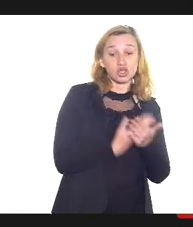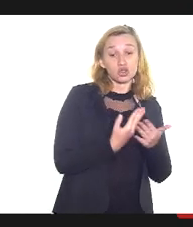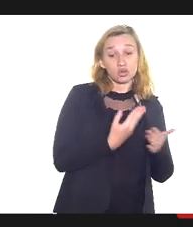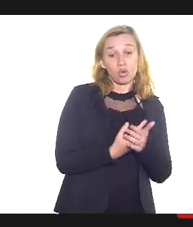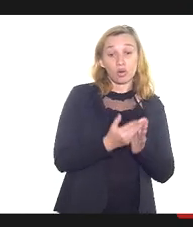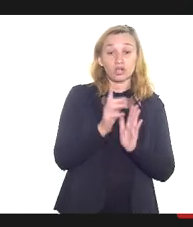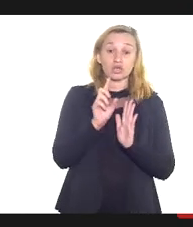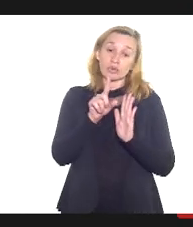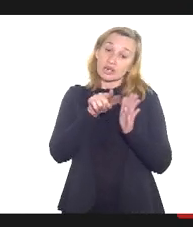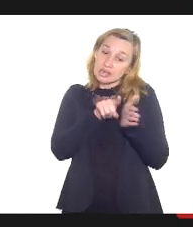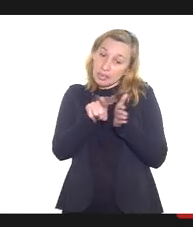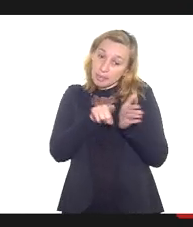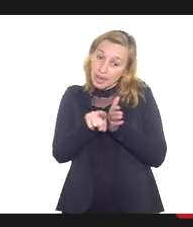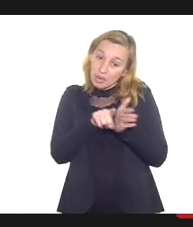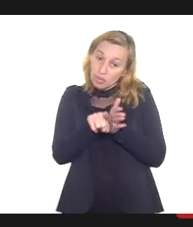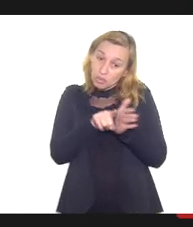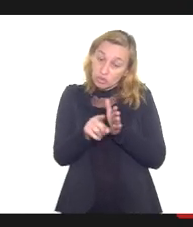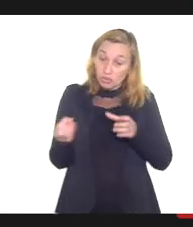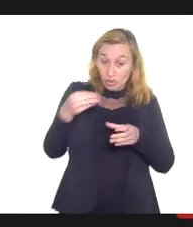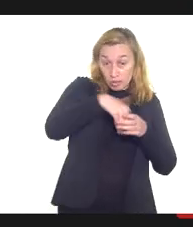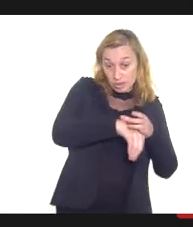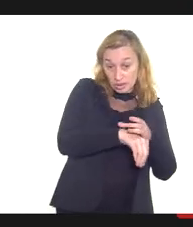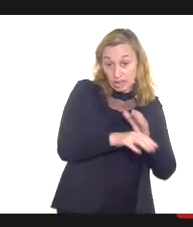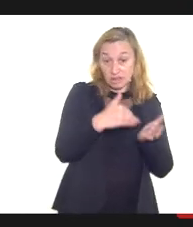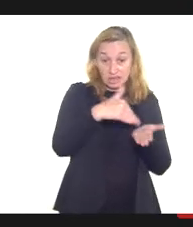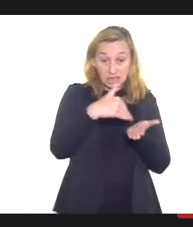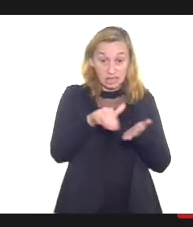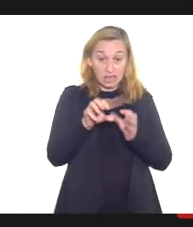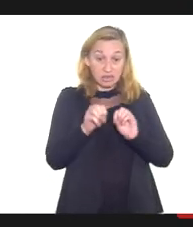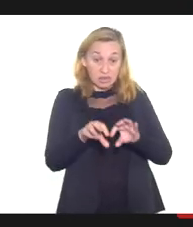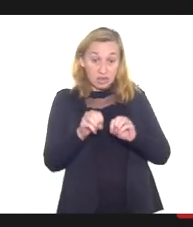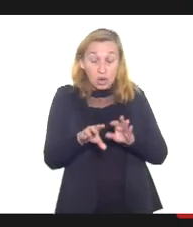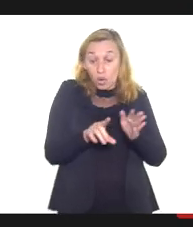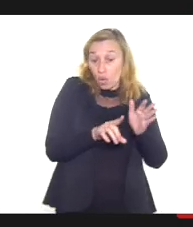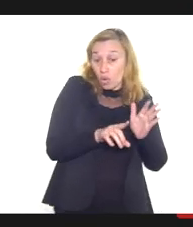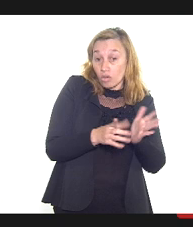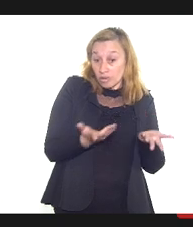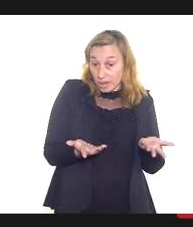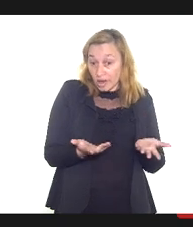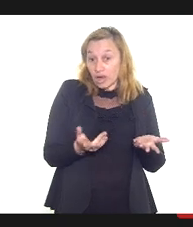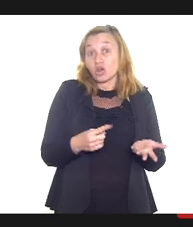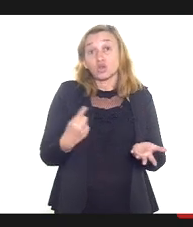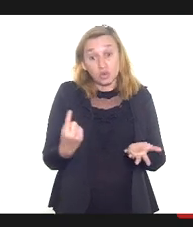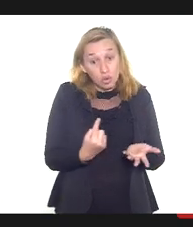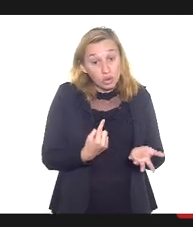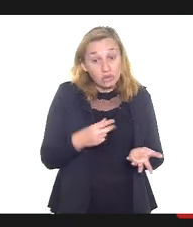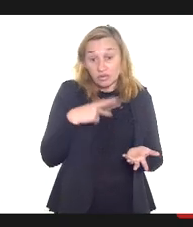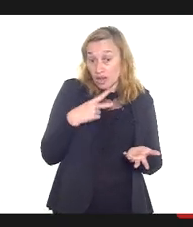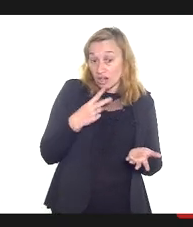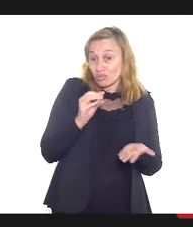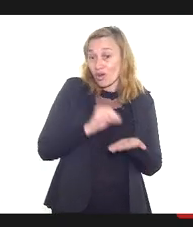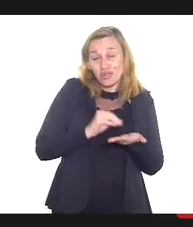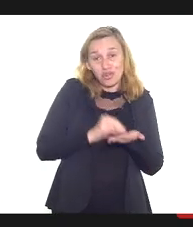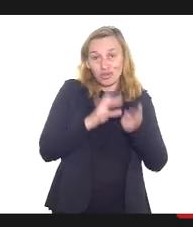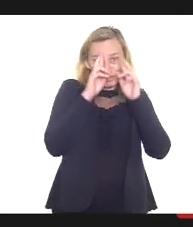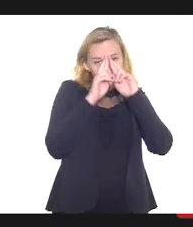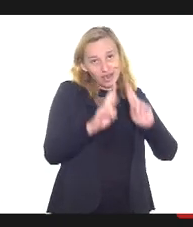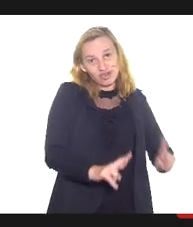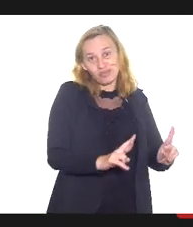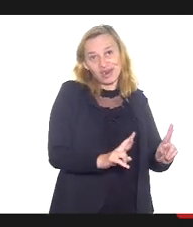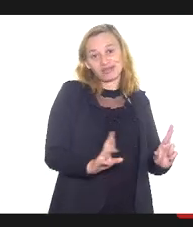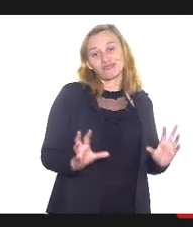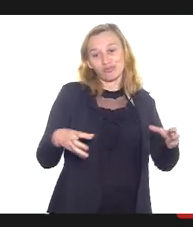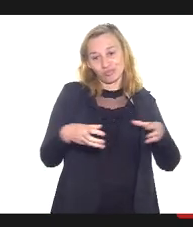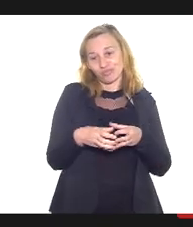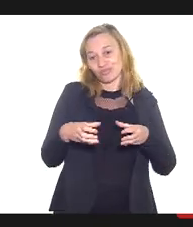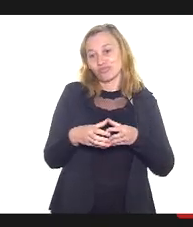questionário, né, que foi implementado pela SEDUC como forma de consulta pública, nós consideramos uma falta de respeito com a comunidade